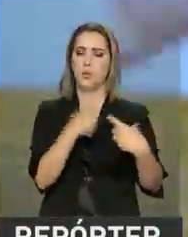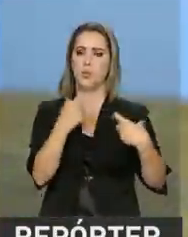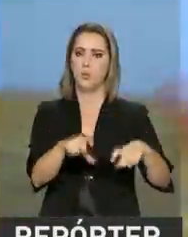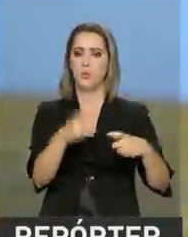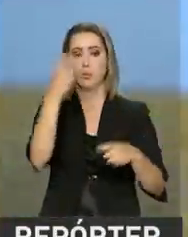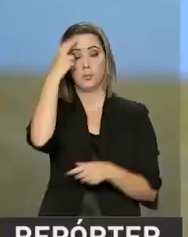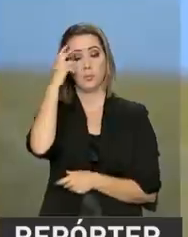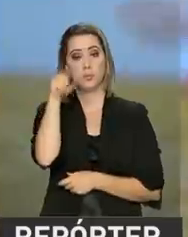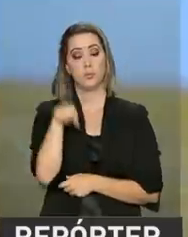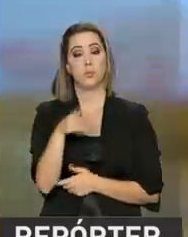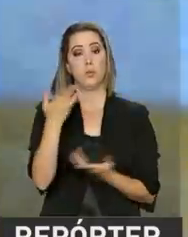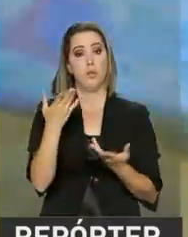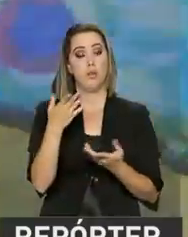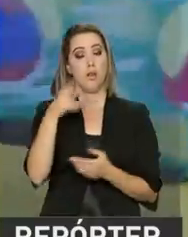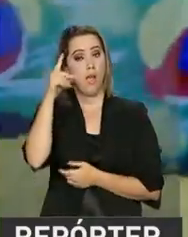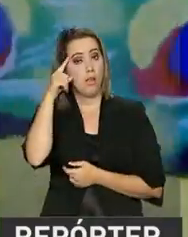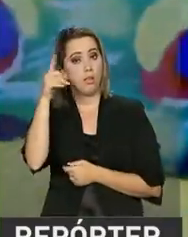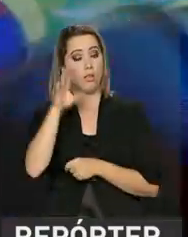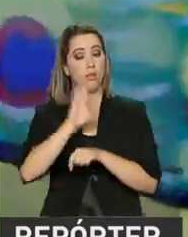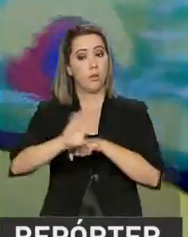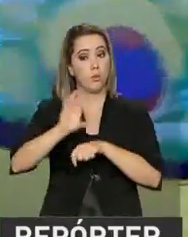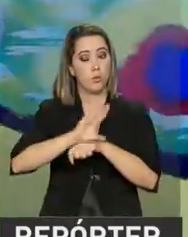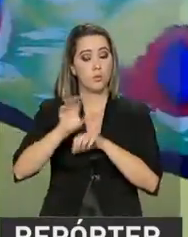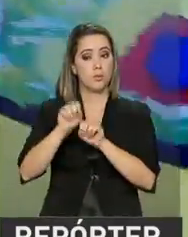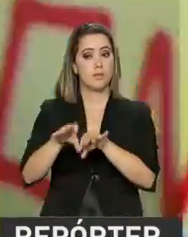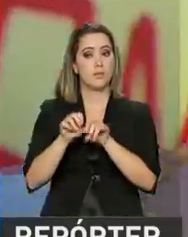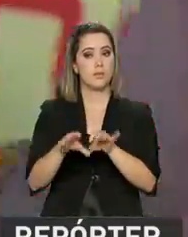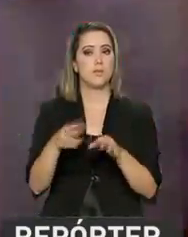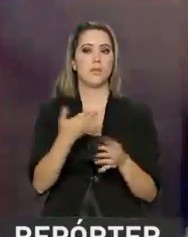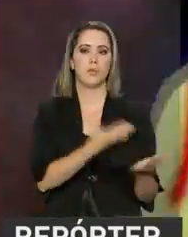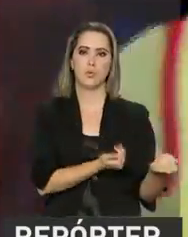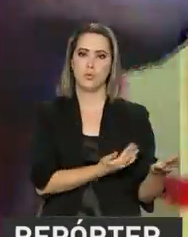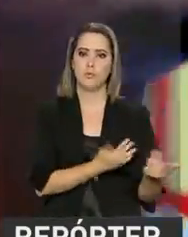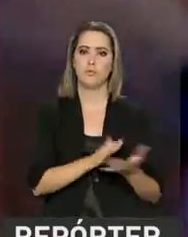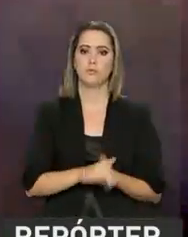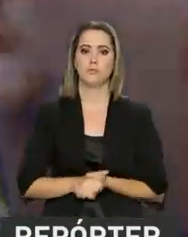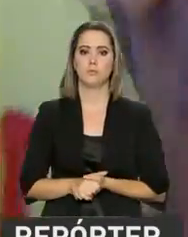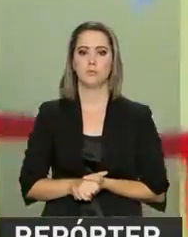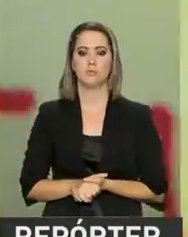ideia das oficinas é oferecer formação aos jovens.